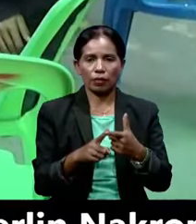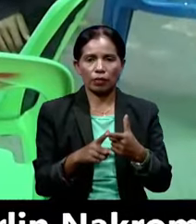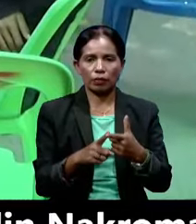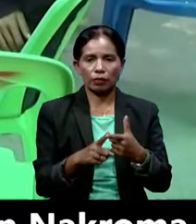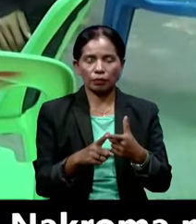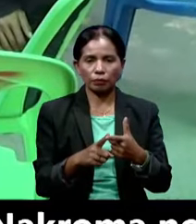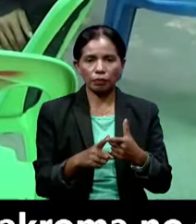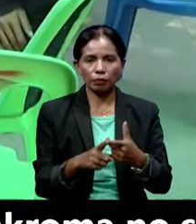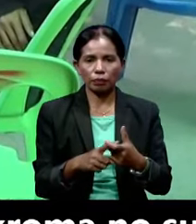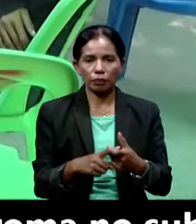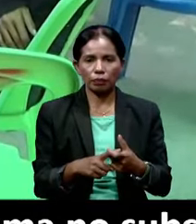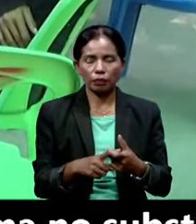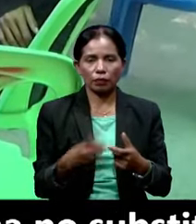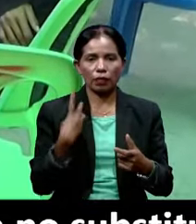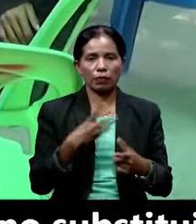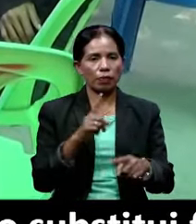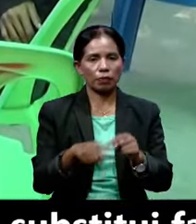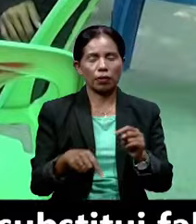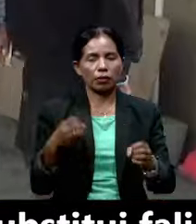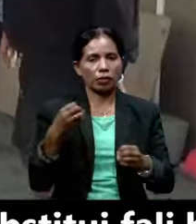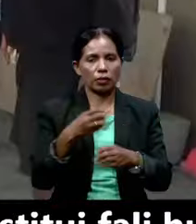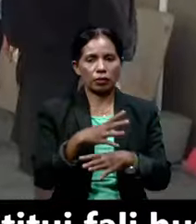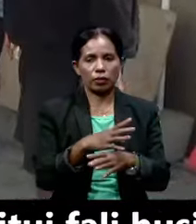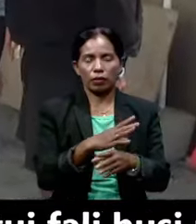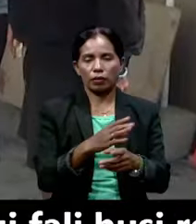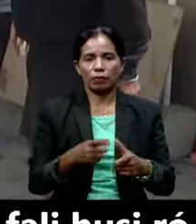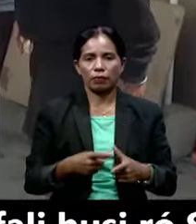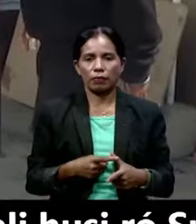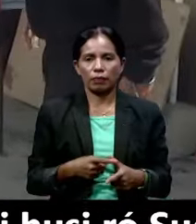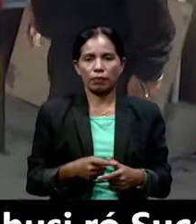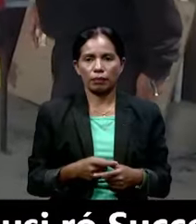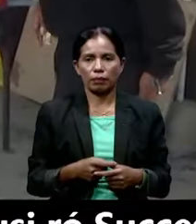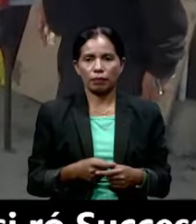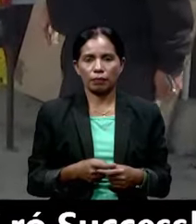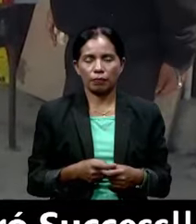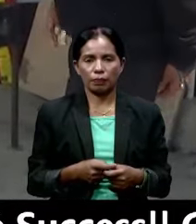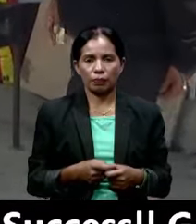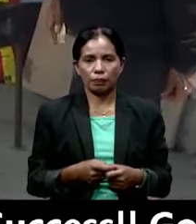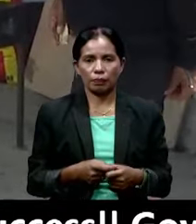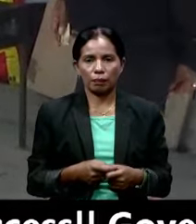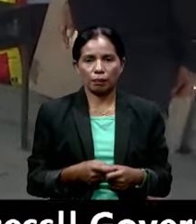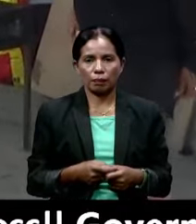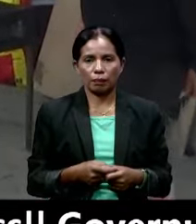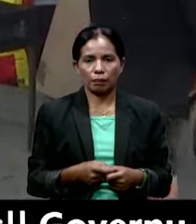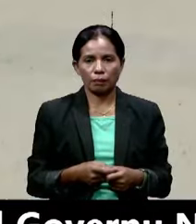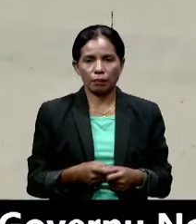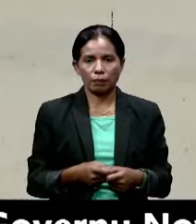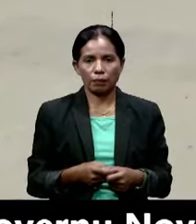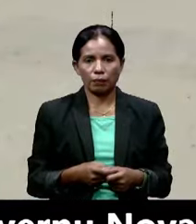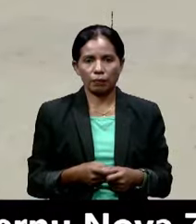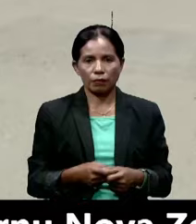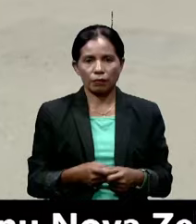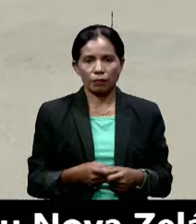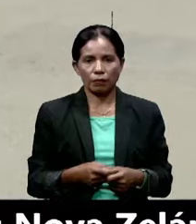autoridade municipal de Limoce organiza vendedor sira ne be continua fansa sani a estrada nini, a nessa campo um baro, elem loi no